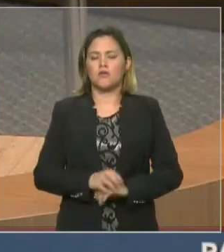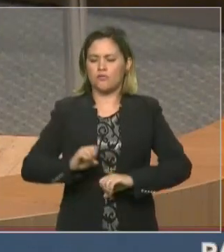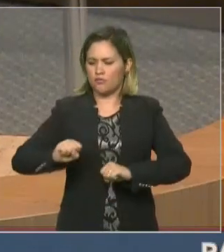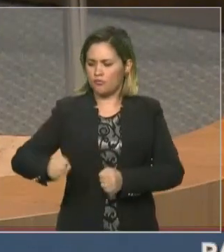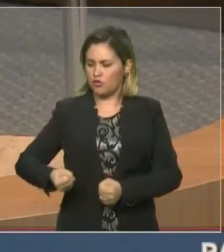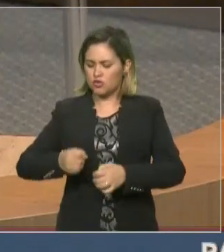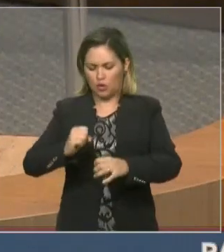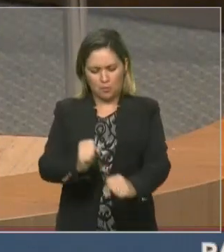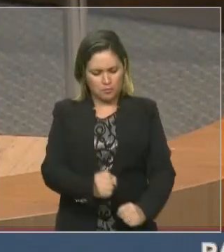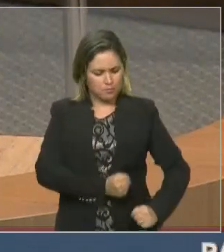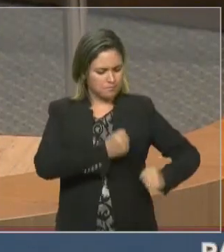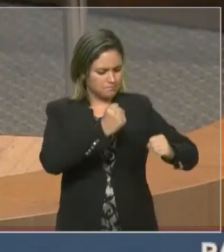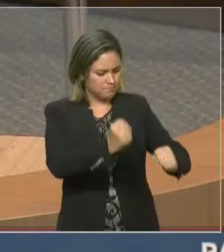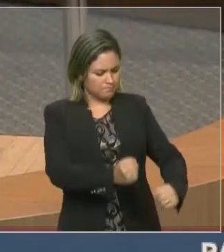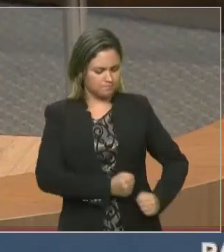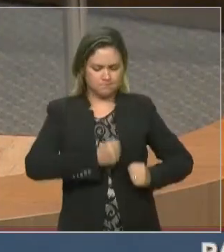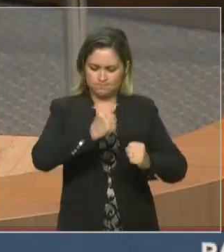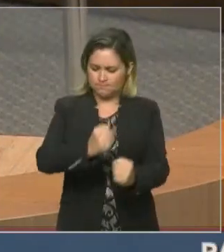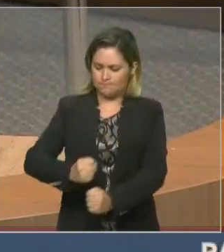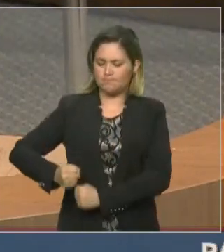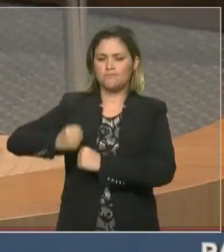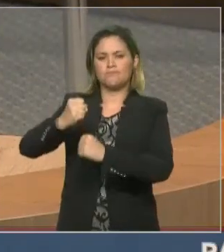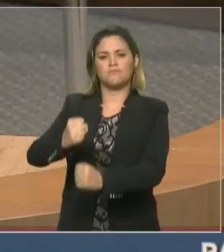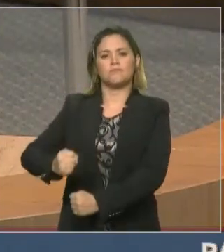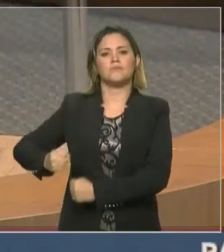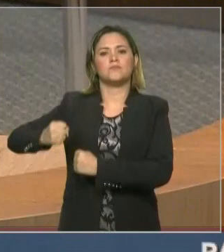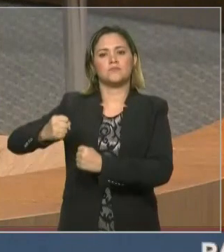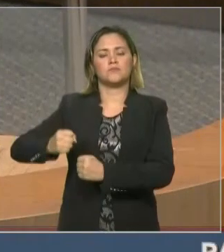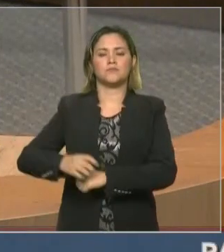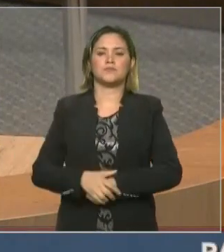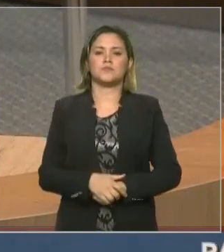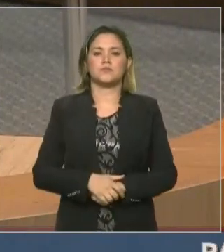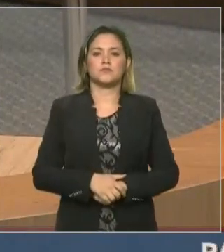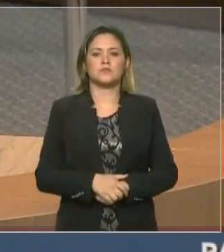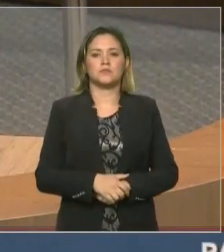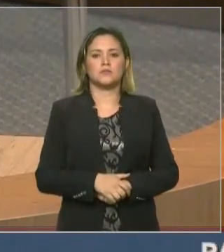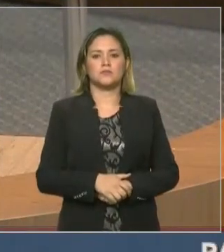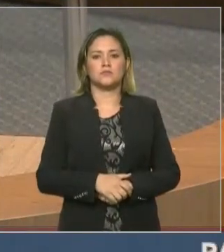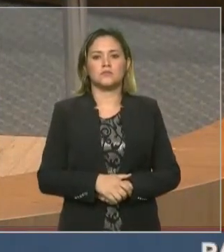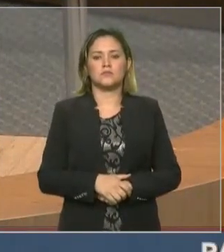timoneiro. Senhor presidente, desculpe,